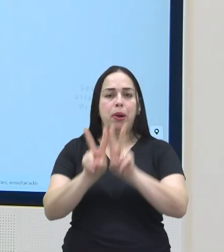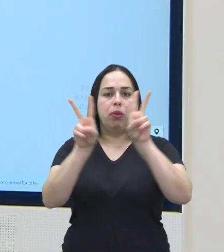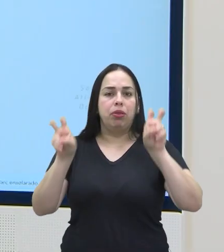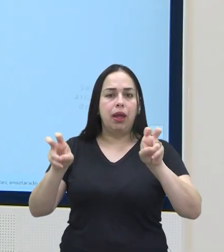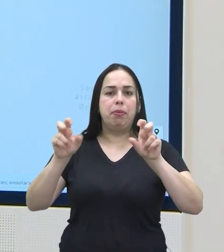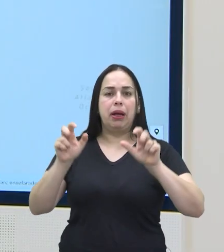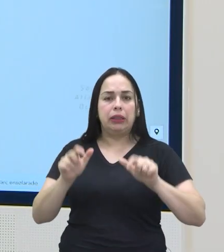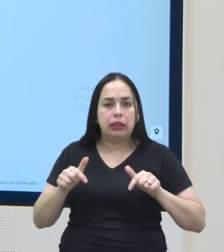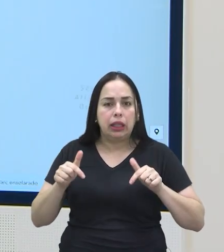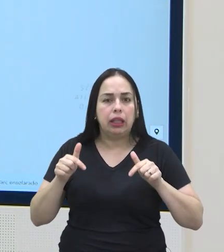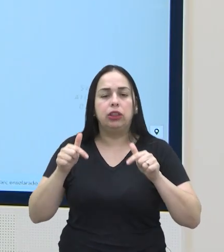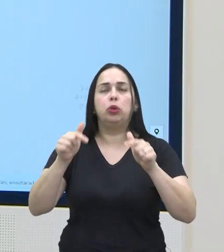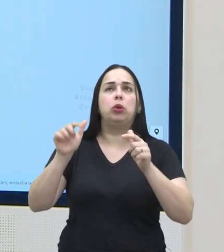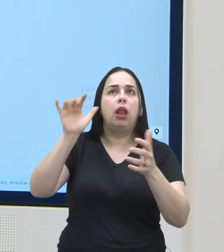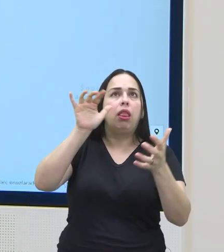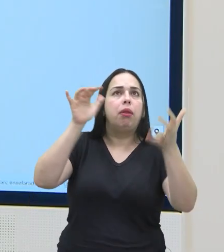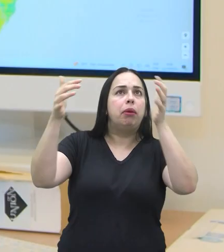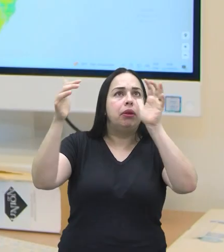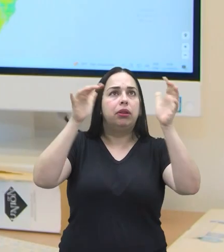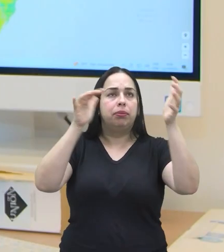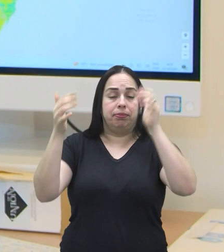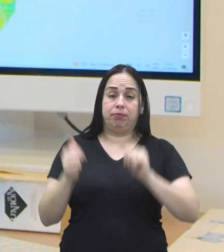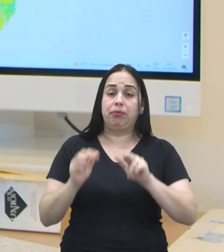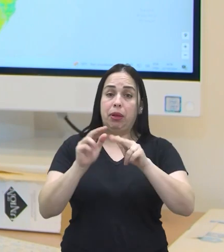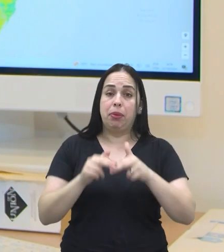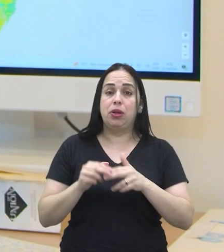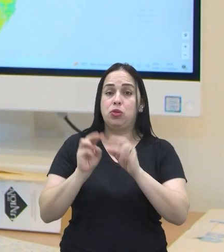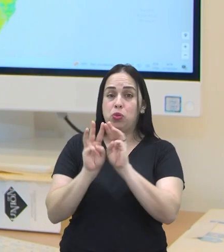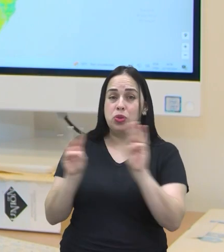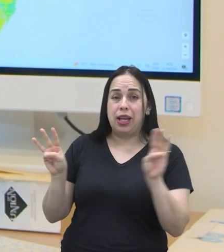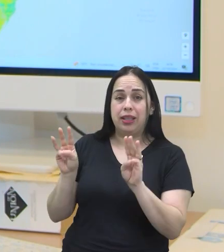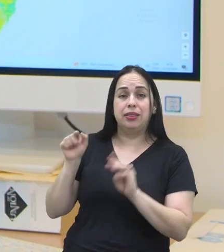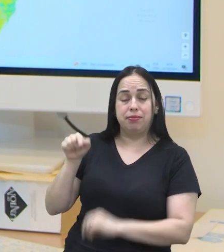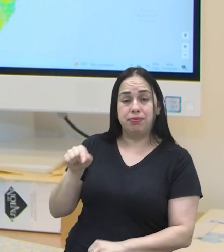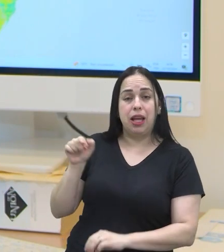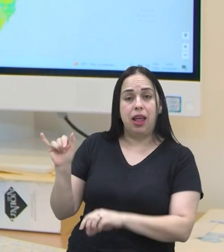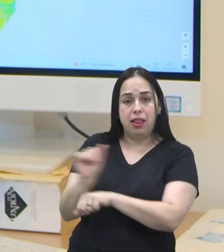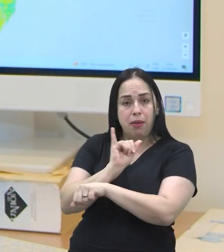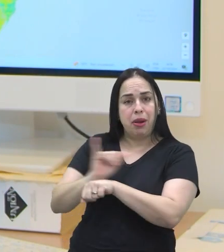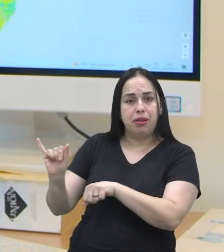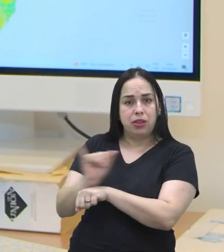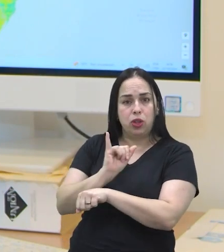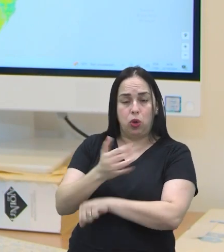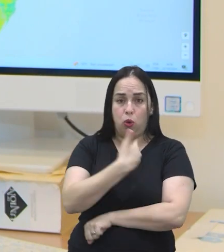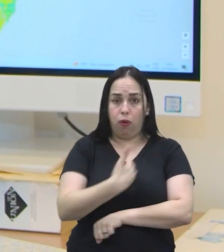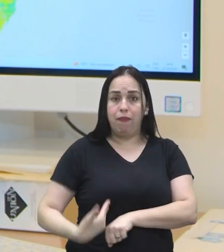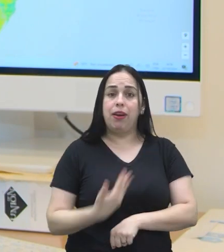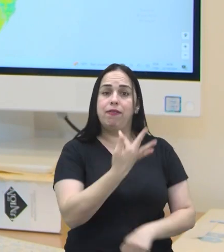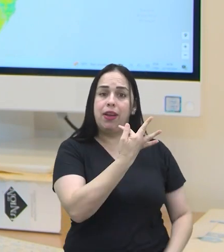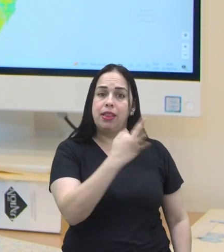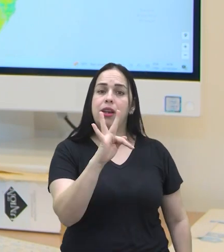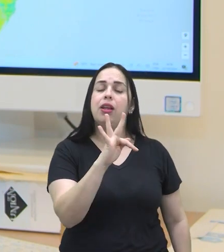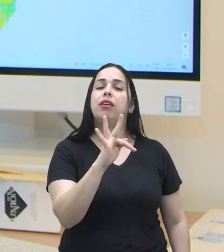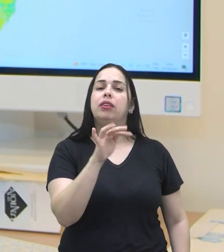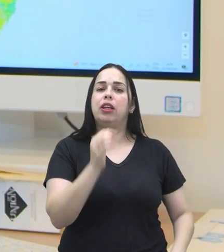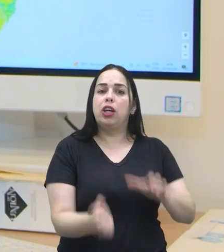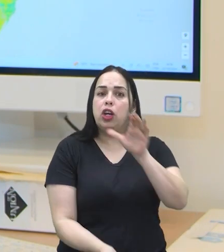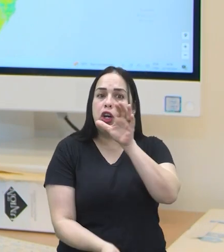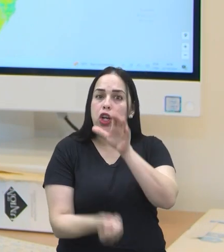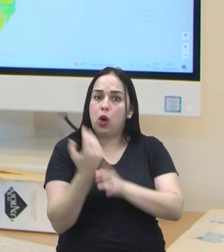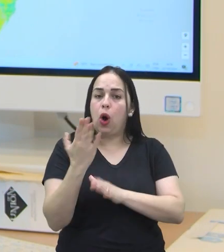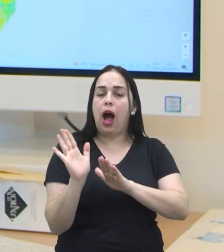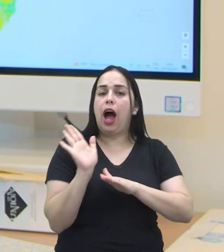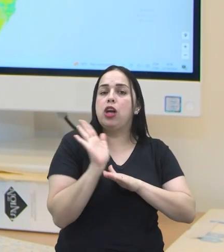das mudanças climáticas no país. Então, o Adapta Brasil é uma dessas ferramentas que o governo federal